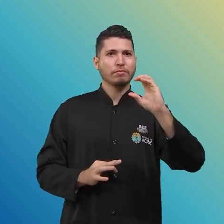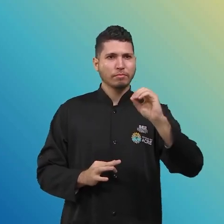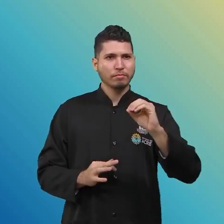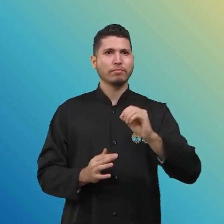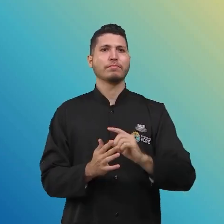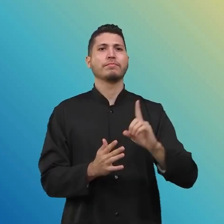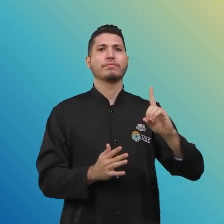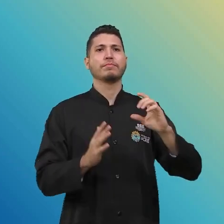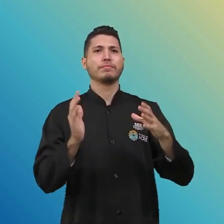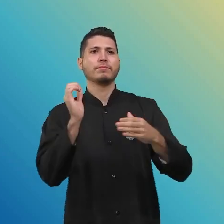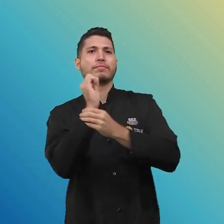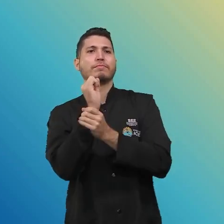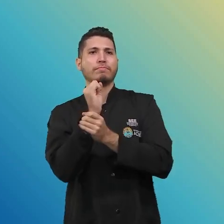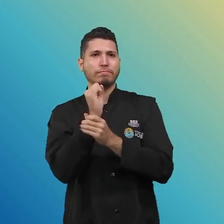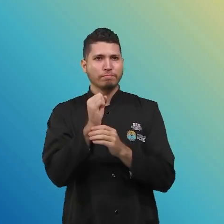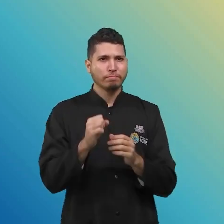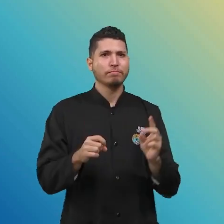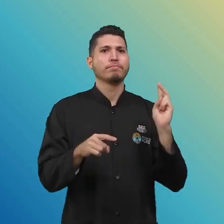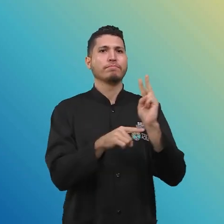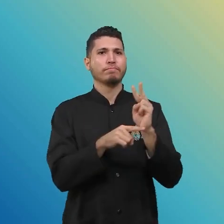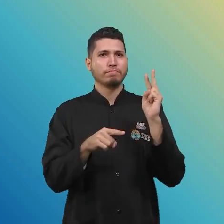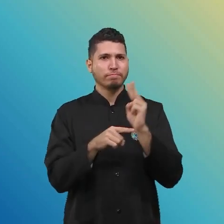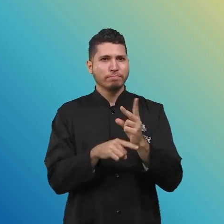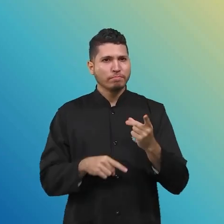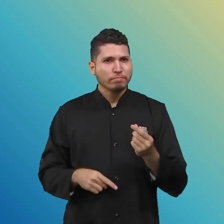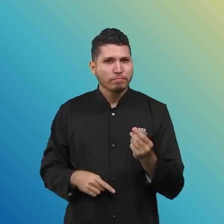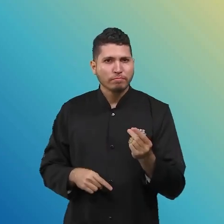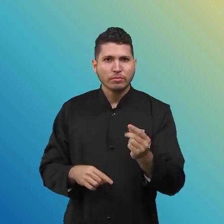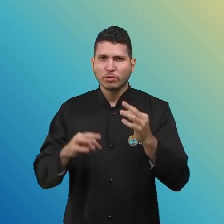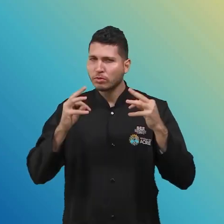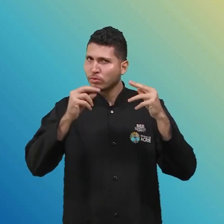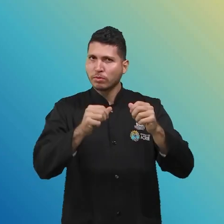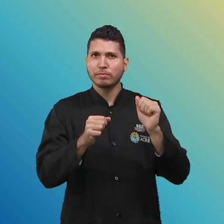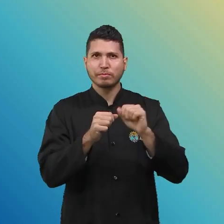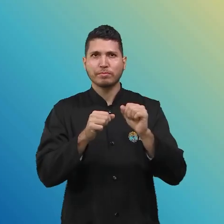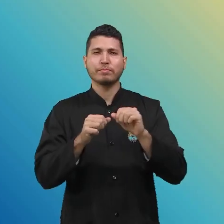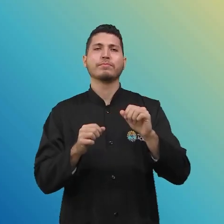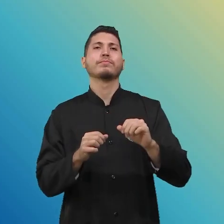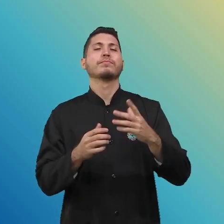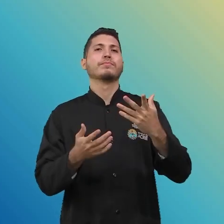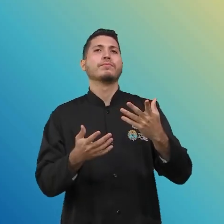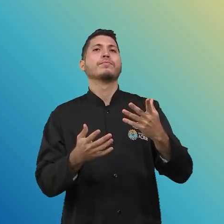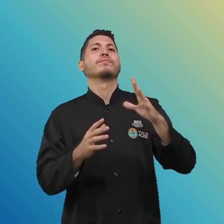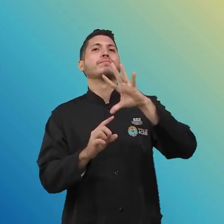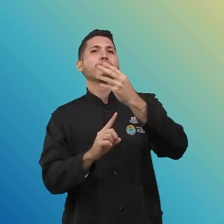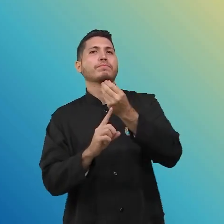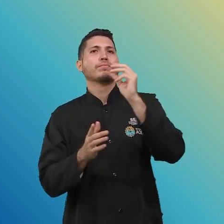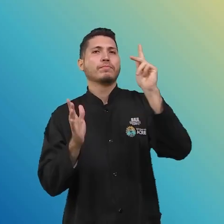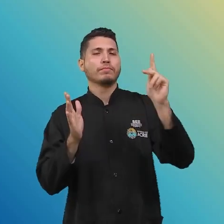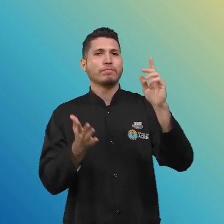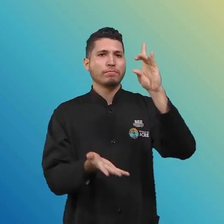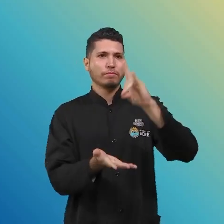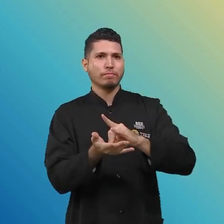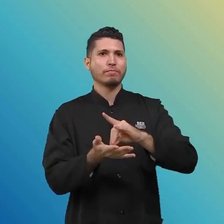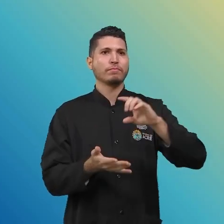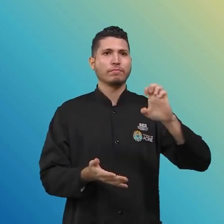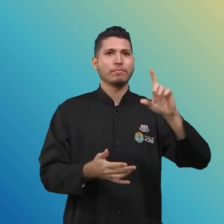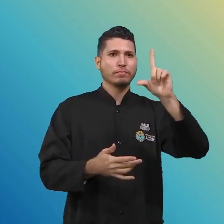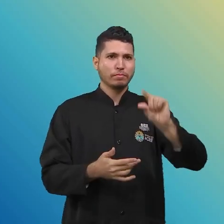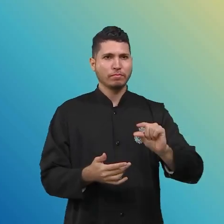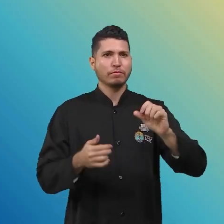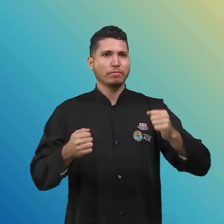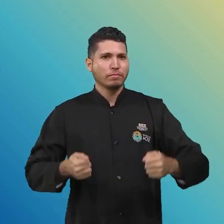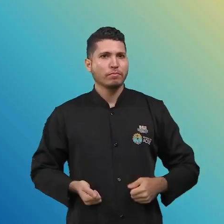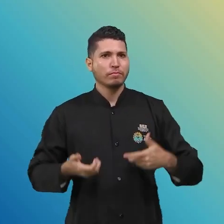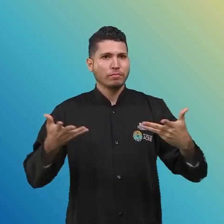a preservação eterna de todas as obras de artes originais. E letra E, reduzir os custos de produção de novas